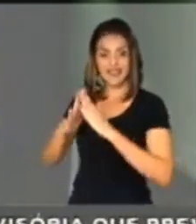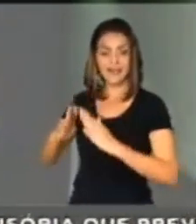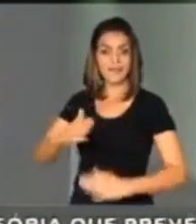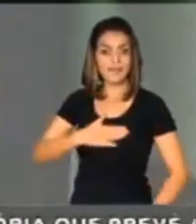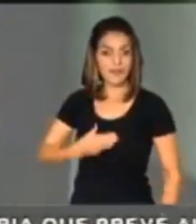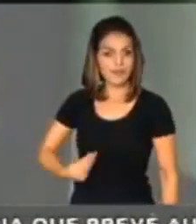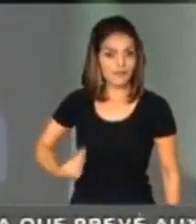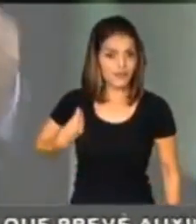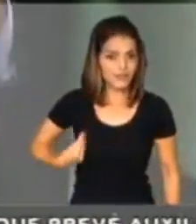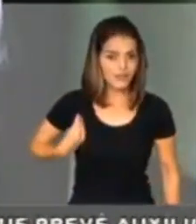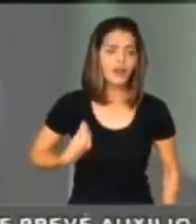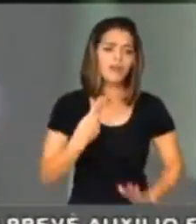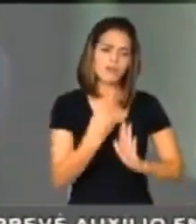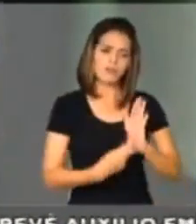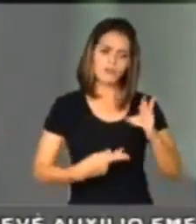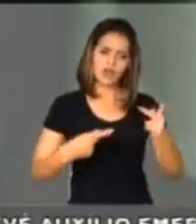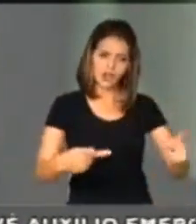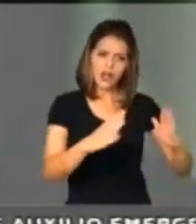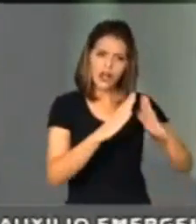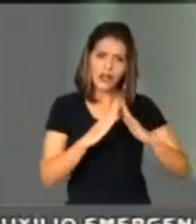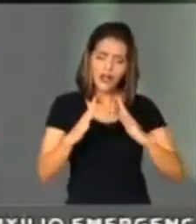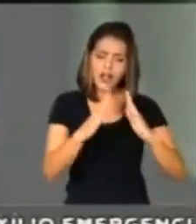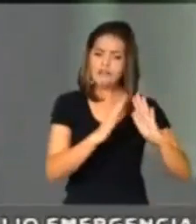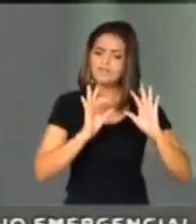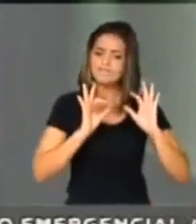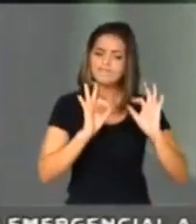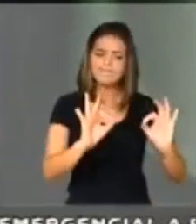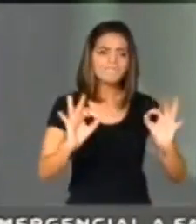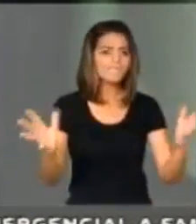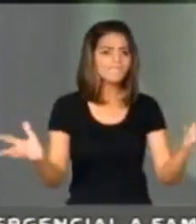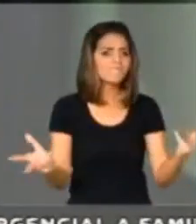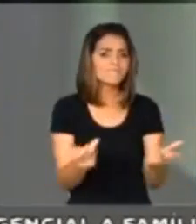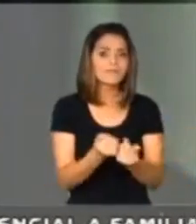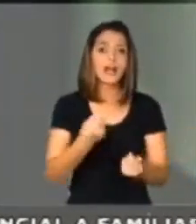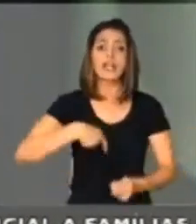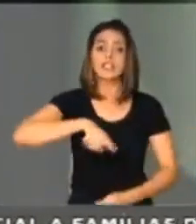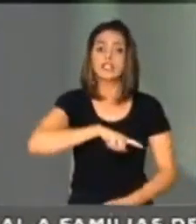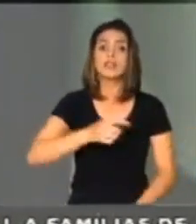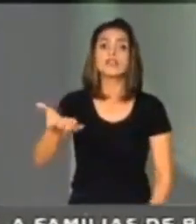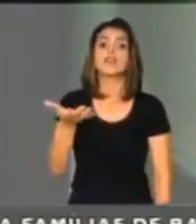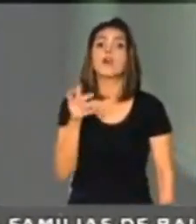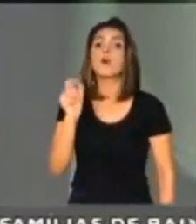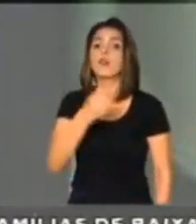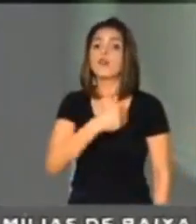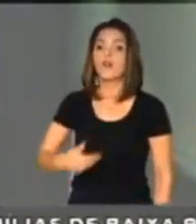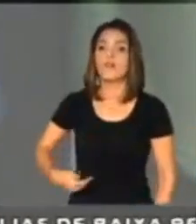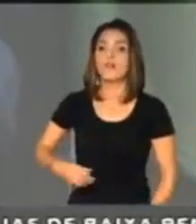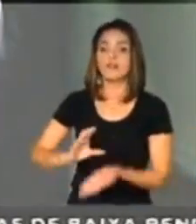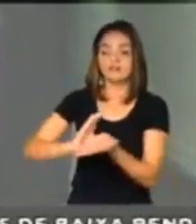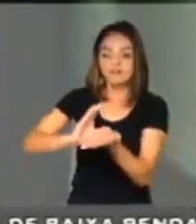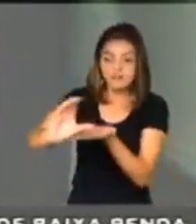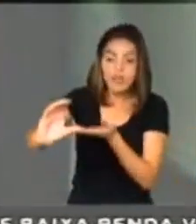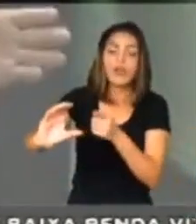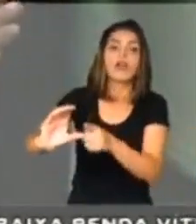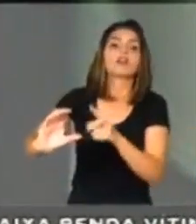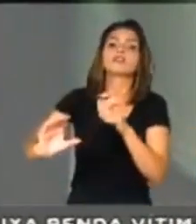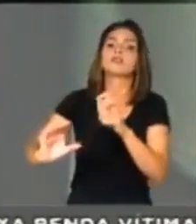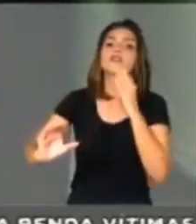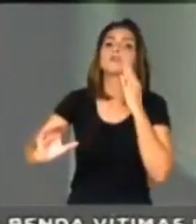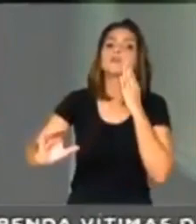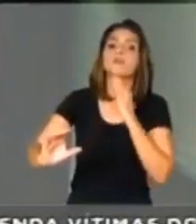programa de sucesso. E, para isso, nós queremos que o governo libere 5 bilhões de reais para